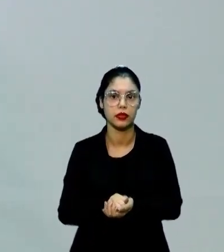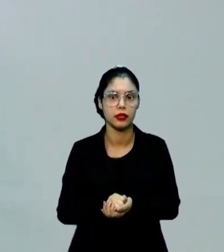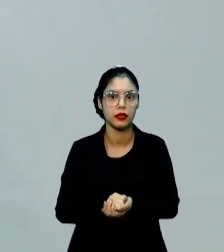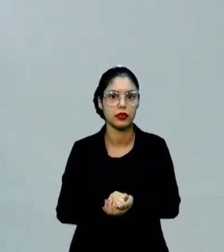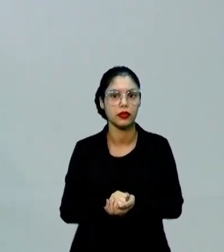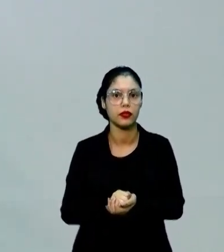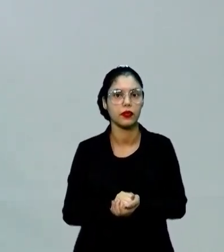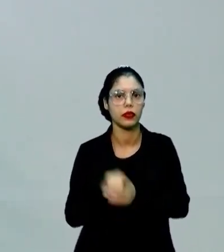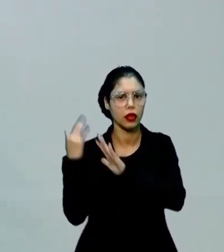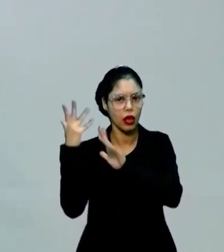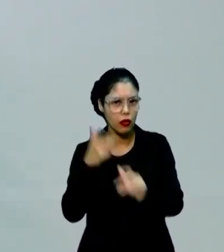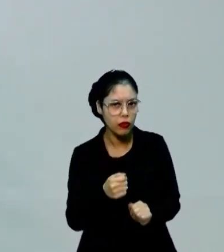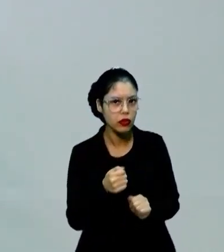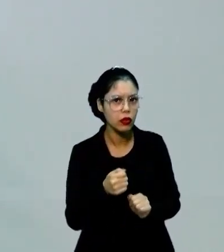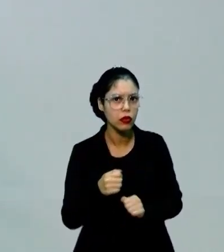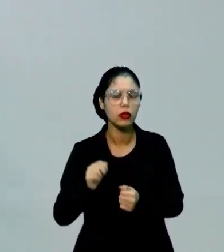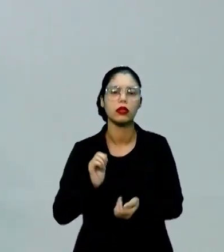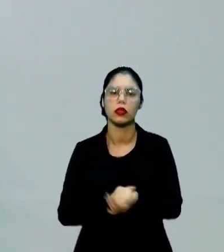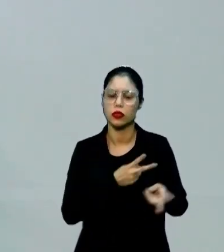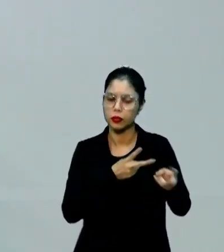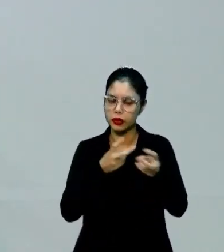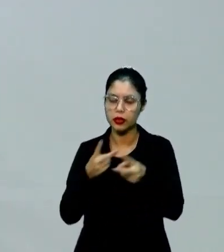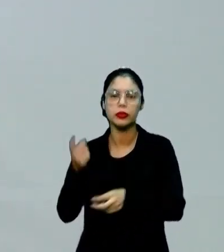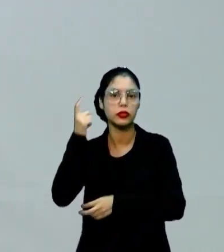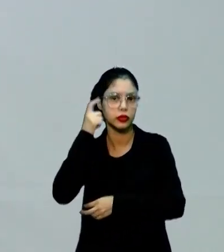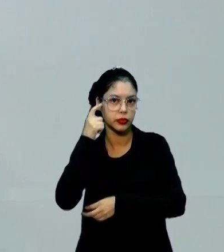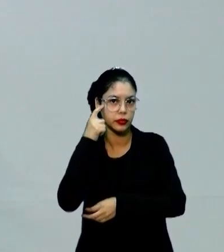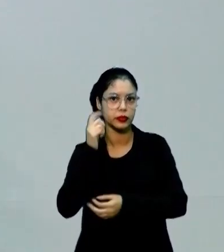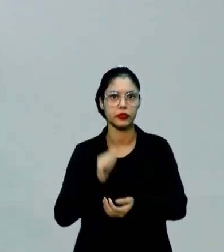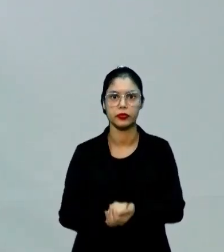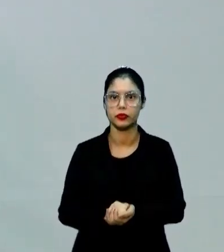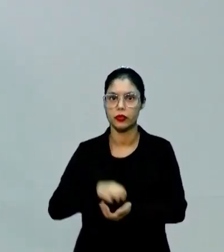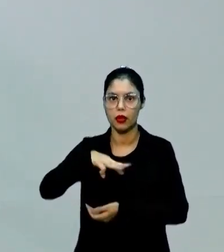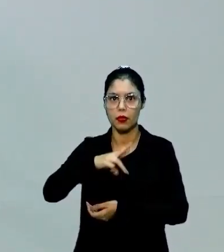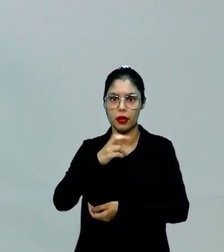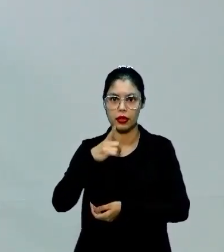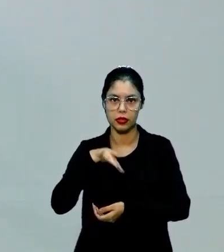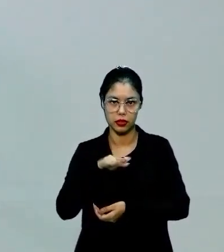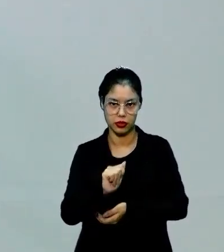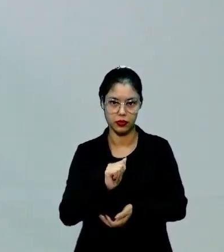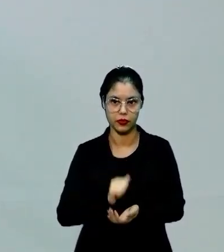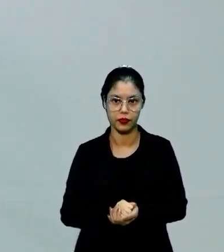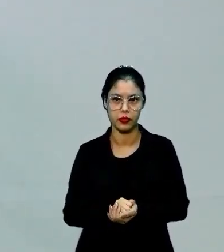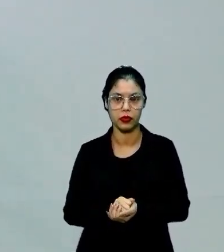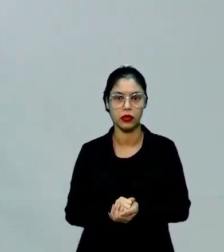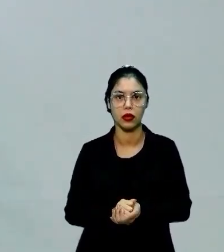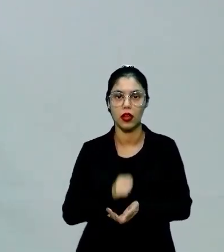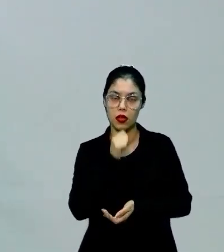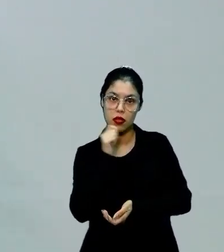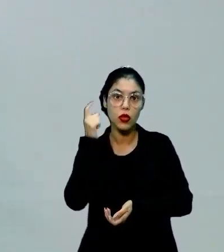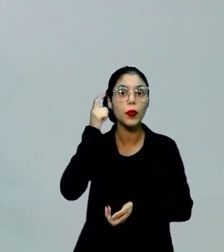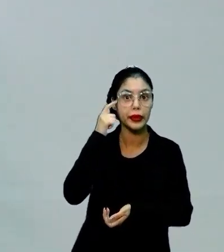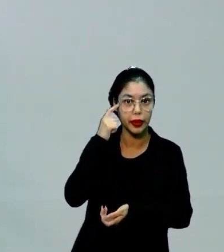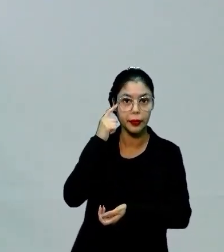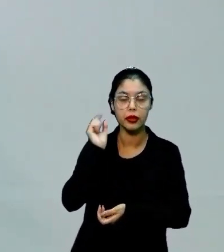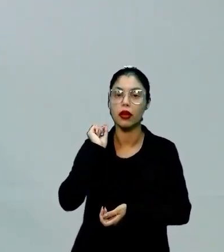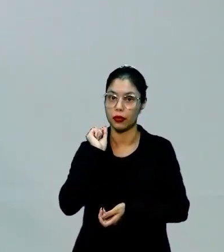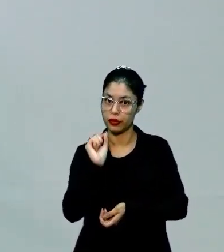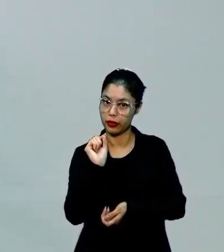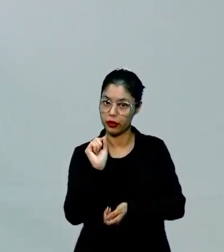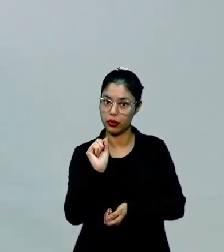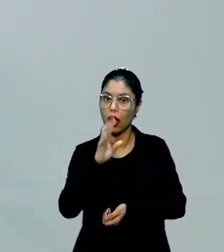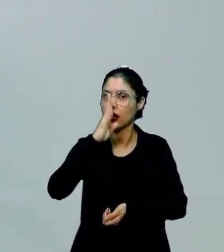de revisão das concepções marxistas. A corrente marxista do pensamento ela é uma